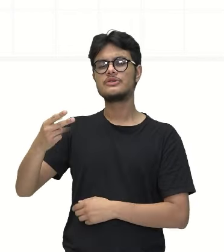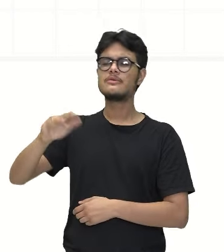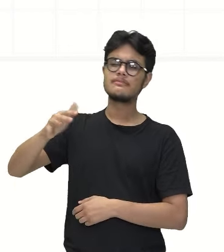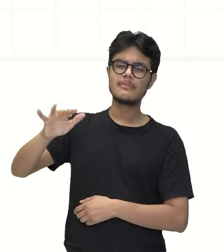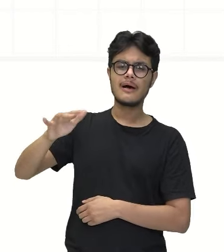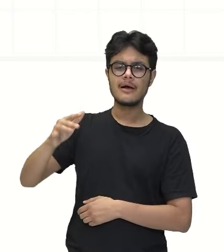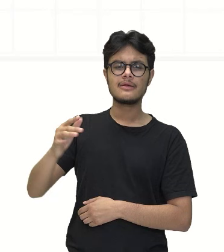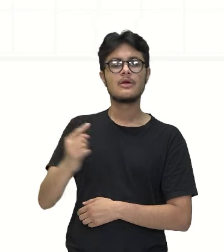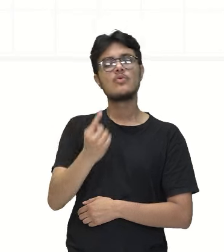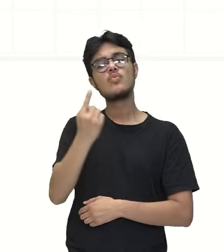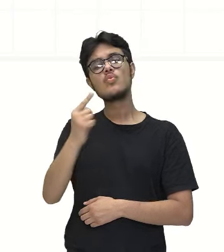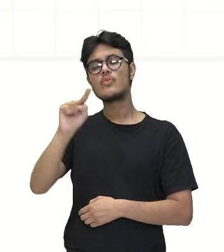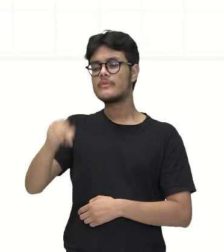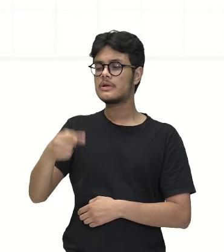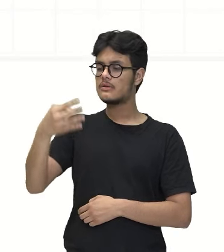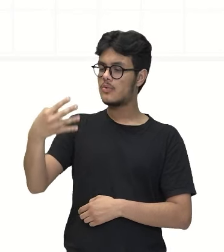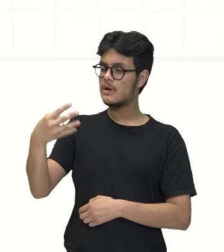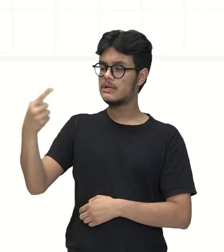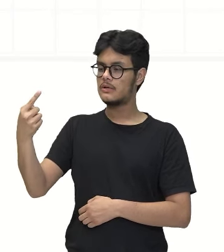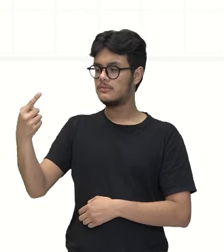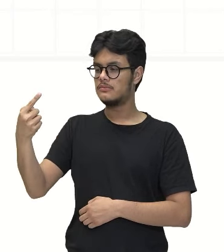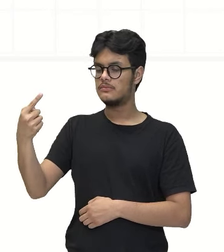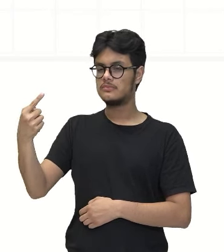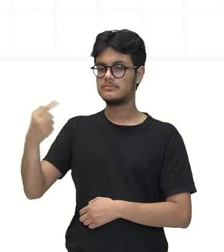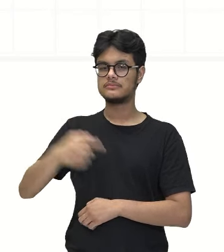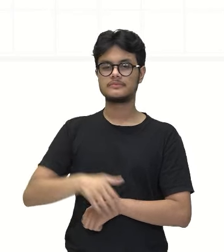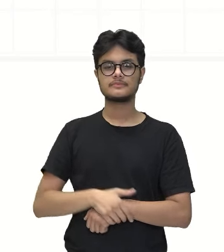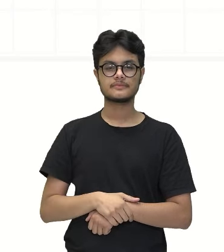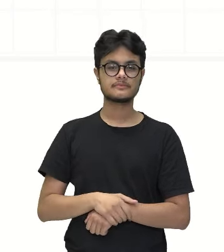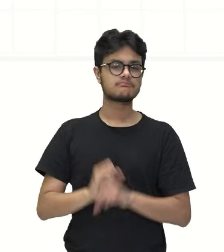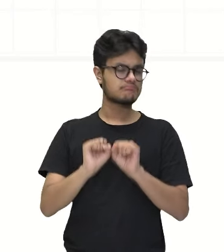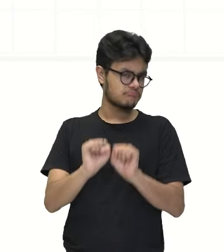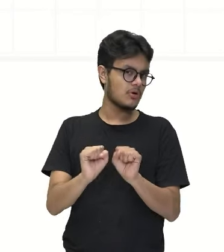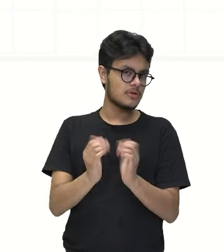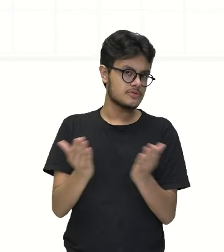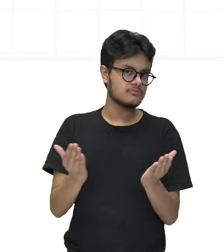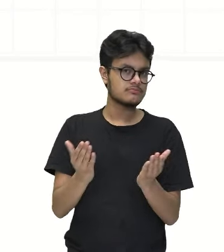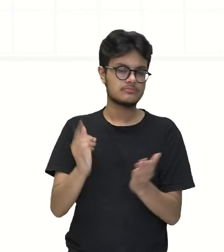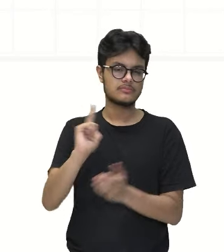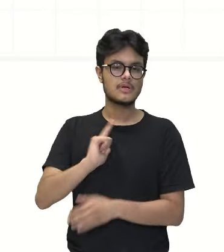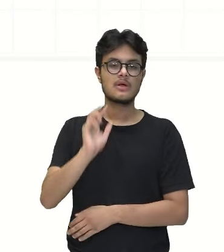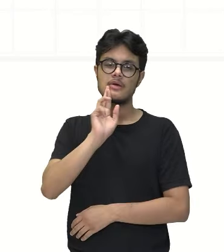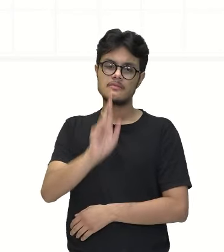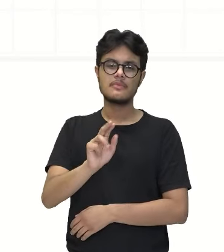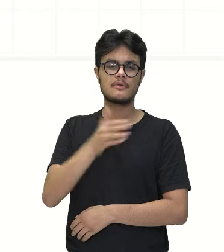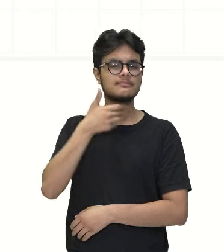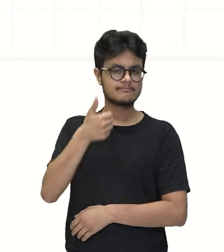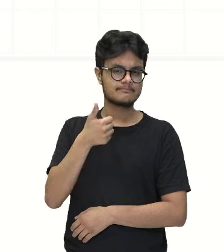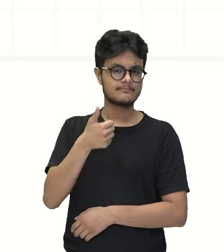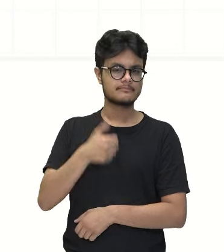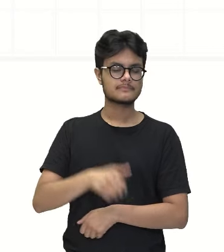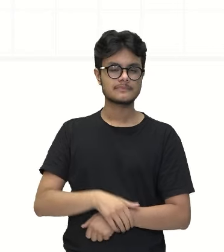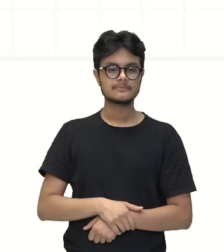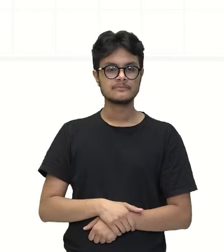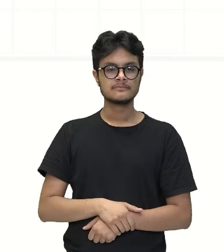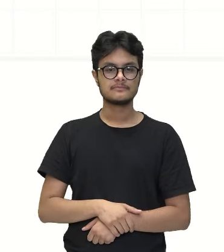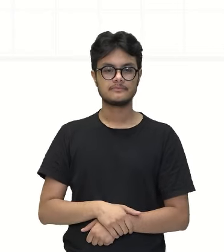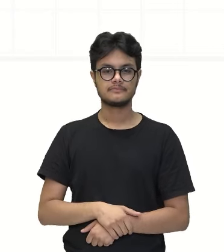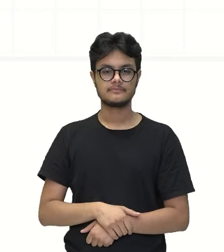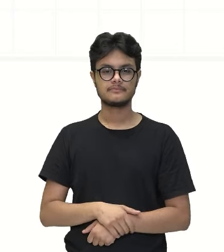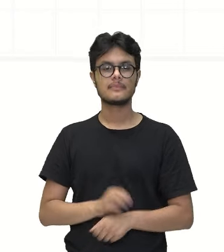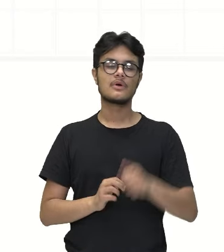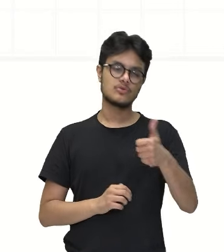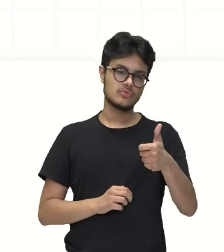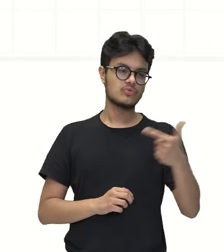aproximadamente 1,41, né? A gente ainda pode chegar a um resultado melhor aqui, né? Se você multiplicar